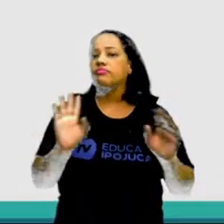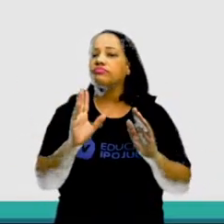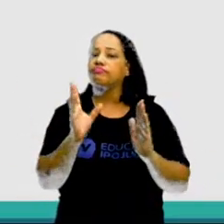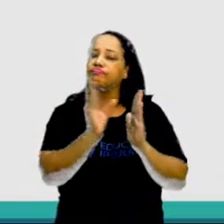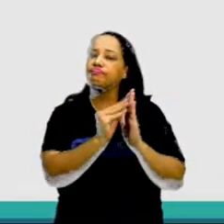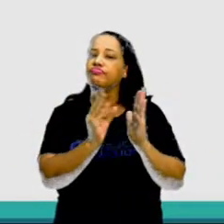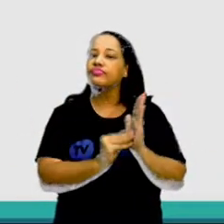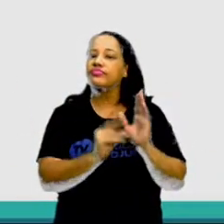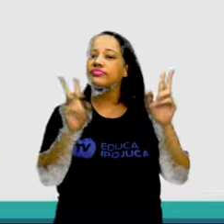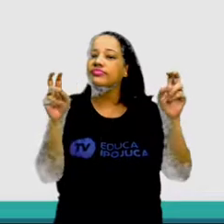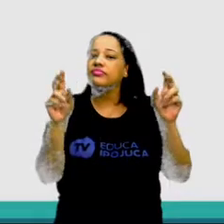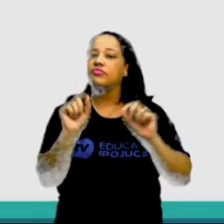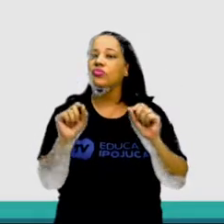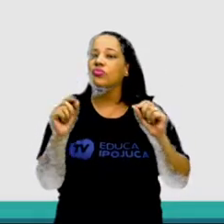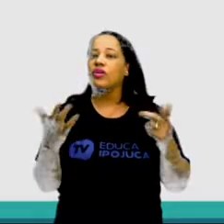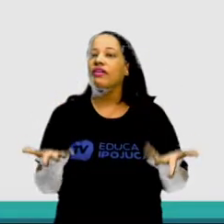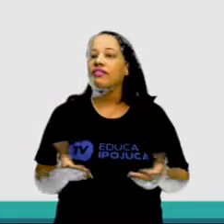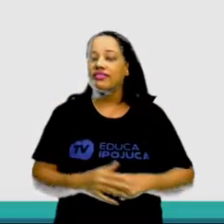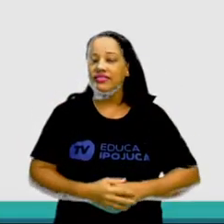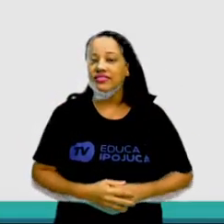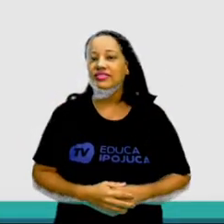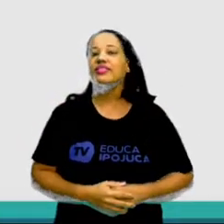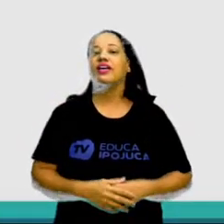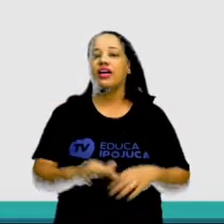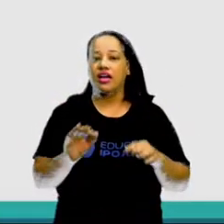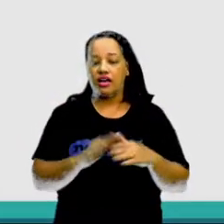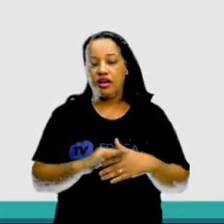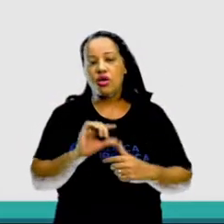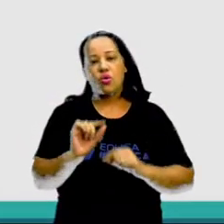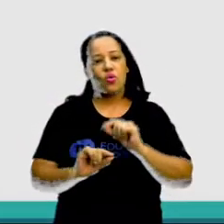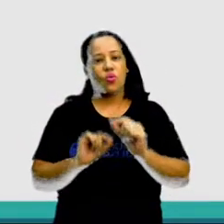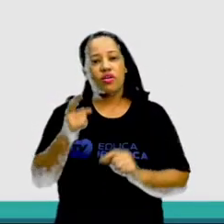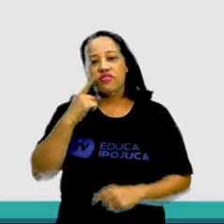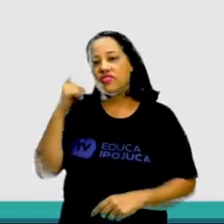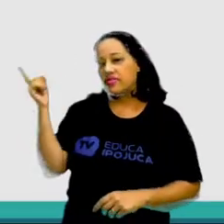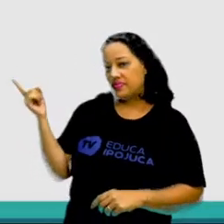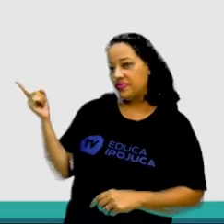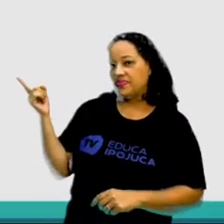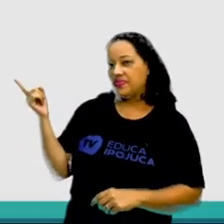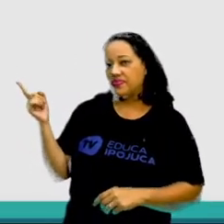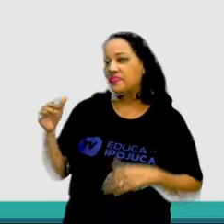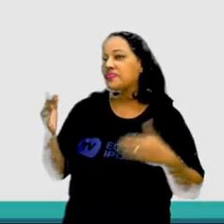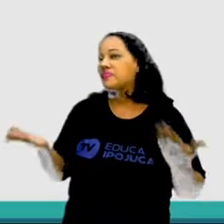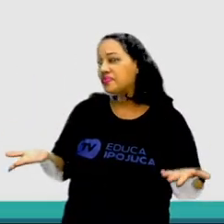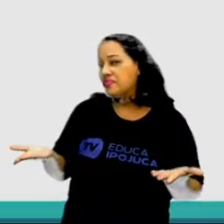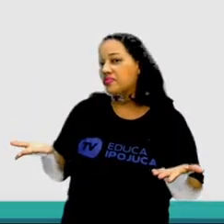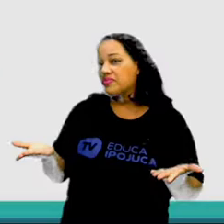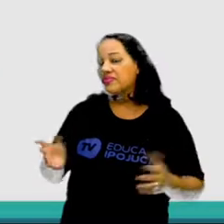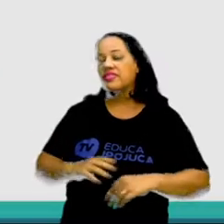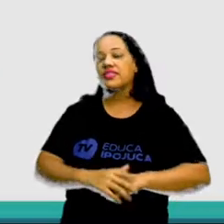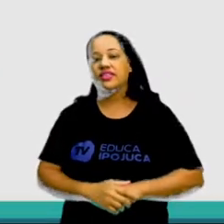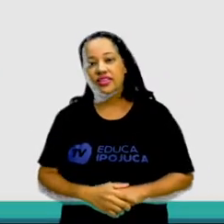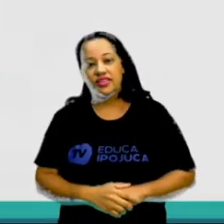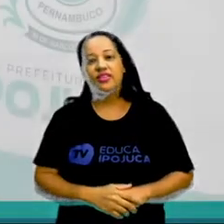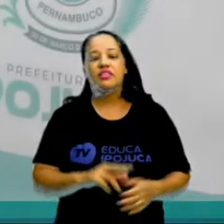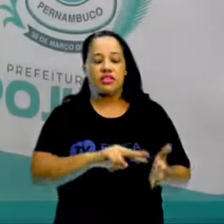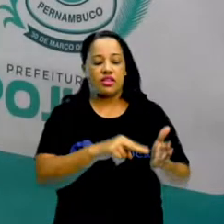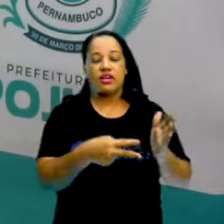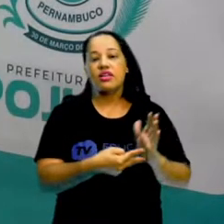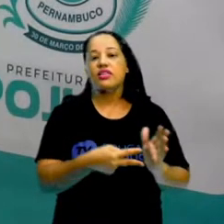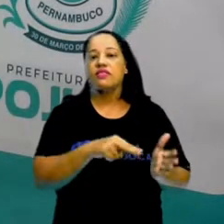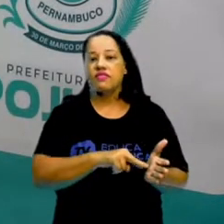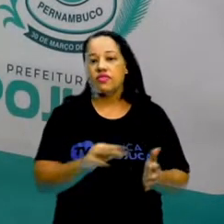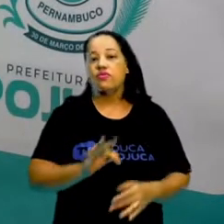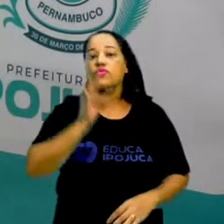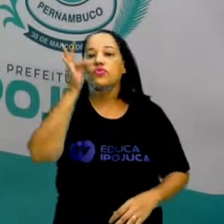de hoje? O conteúdo de hoje será o Simple Future with Will and Going To, ou seja, o